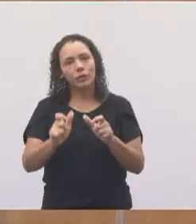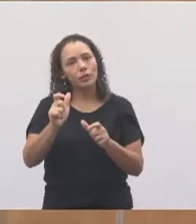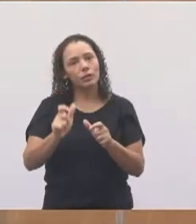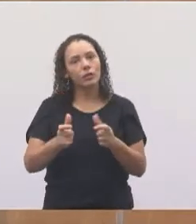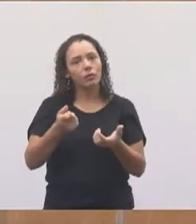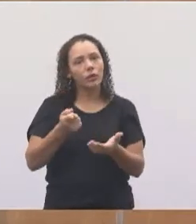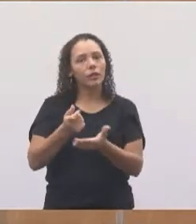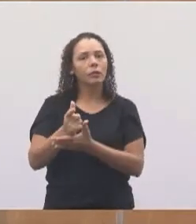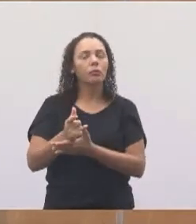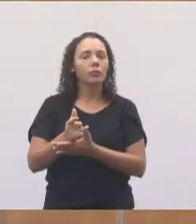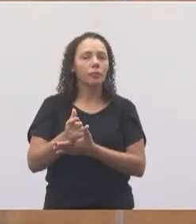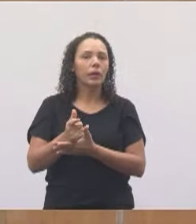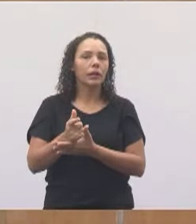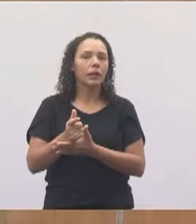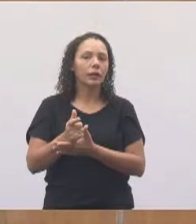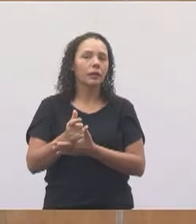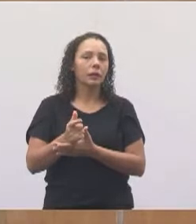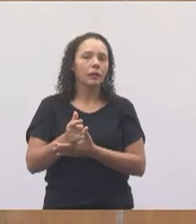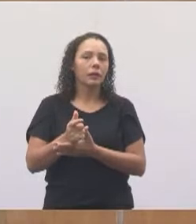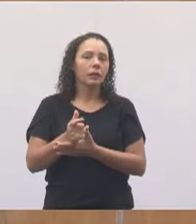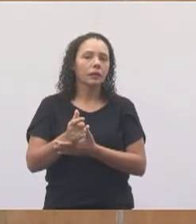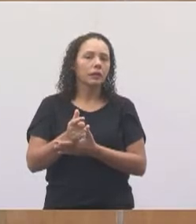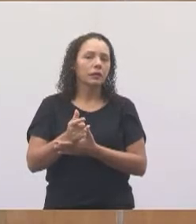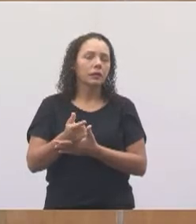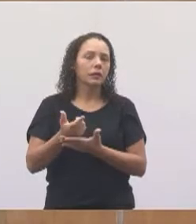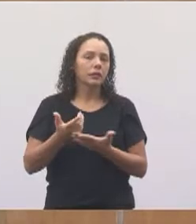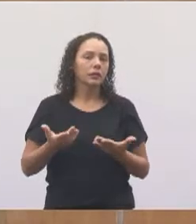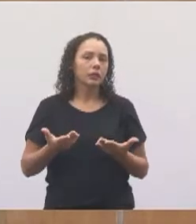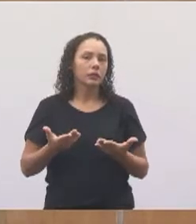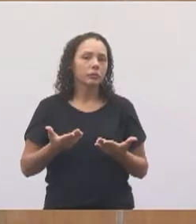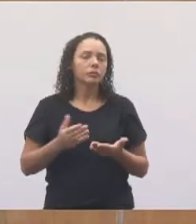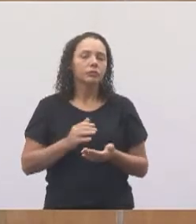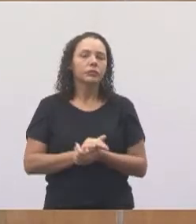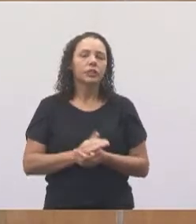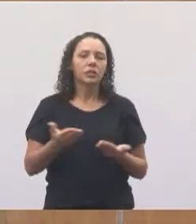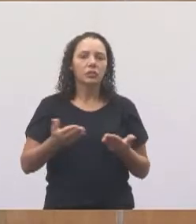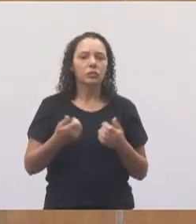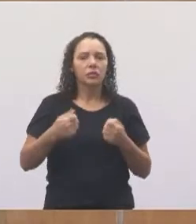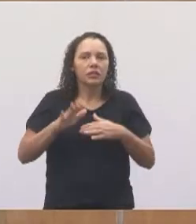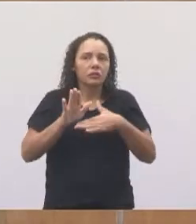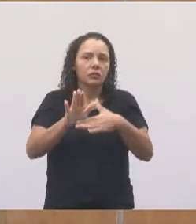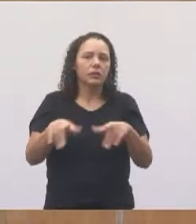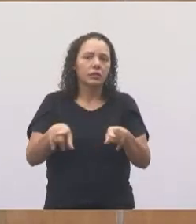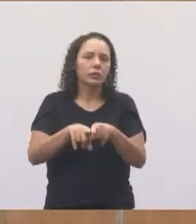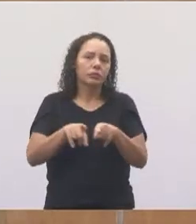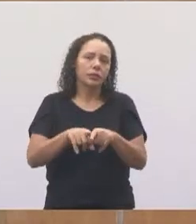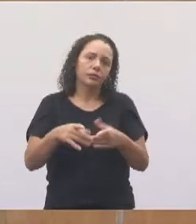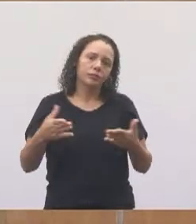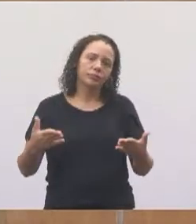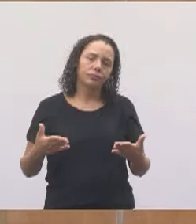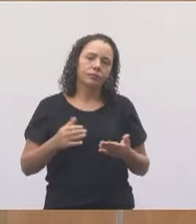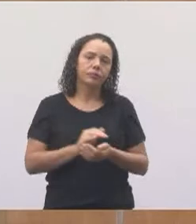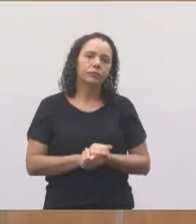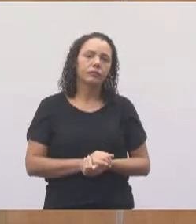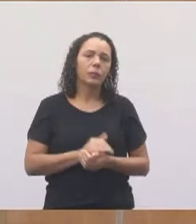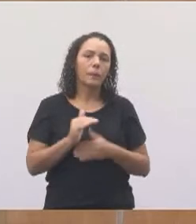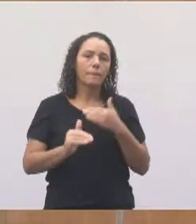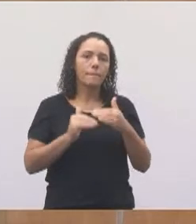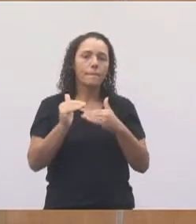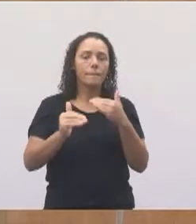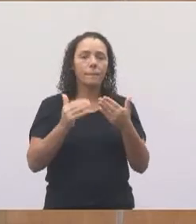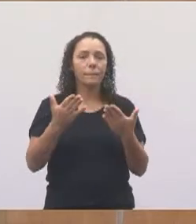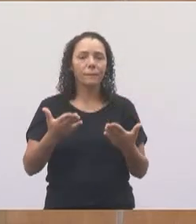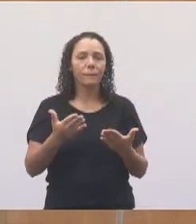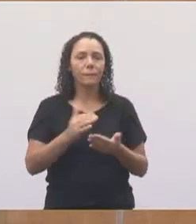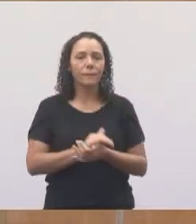no custeio, o que eu acho injusto, os aposentados e pensionistas. Dando sequência, eu